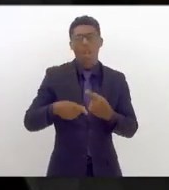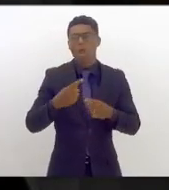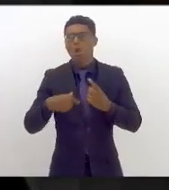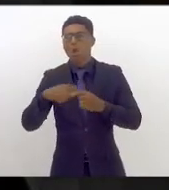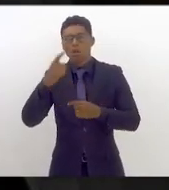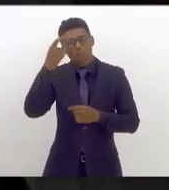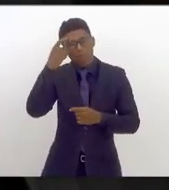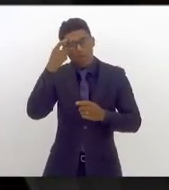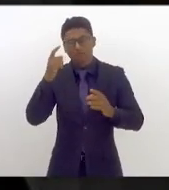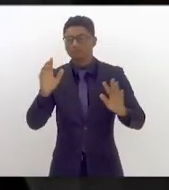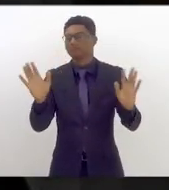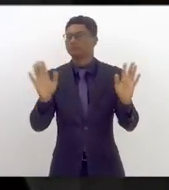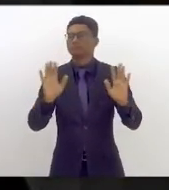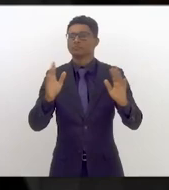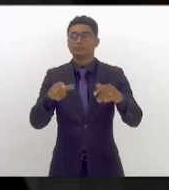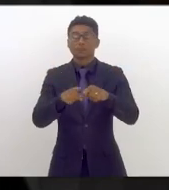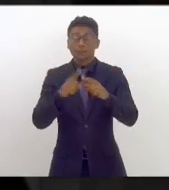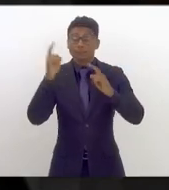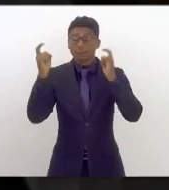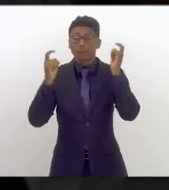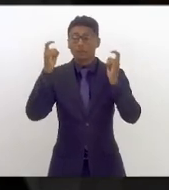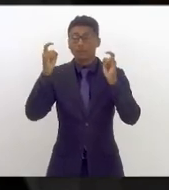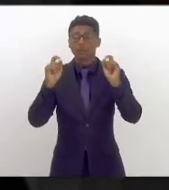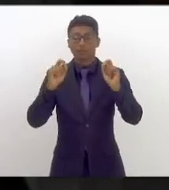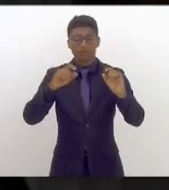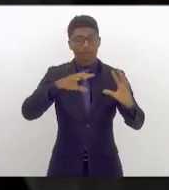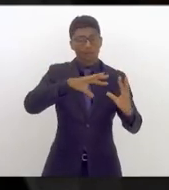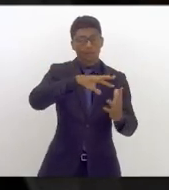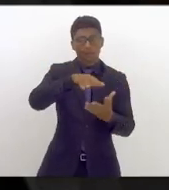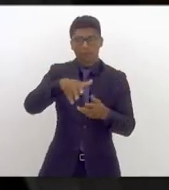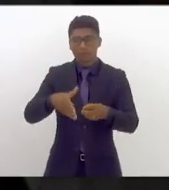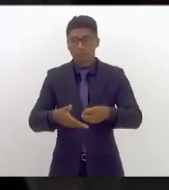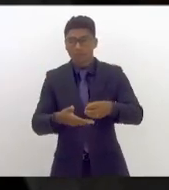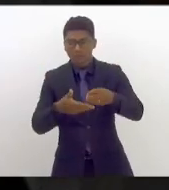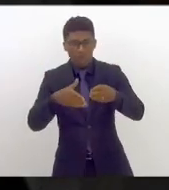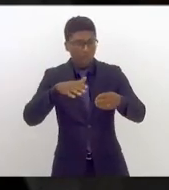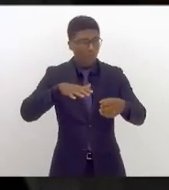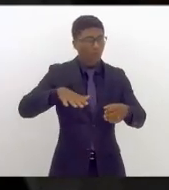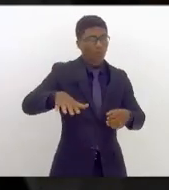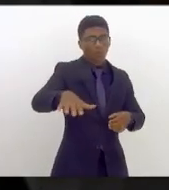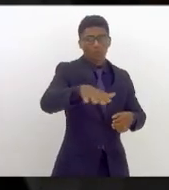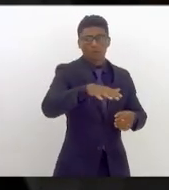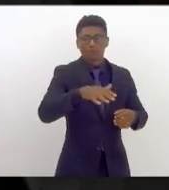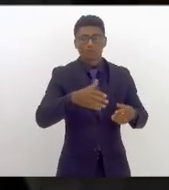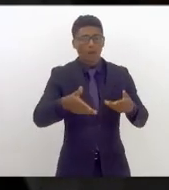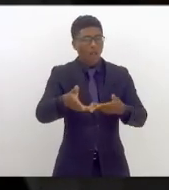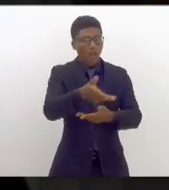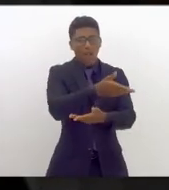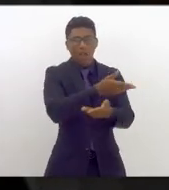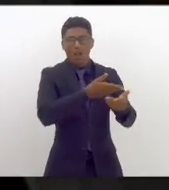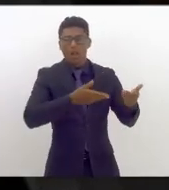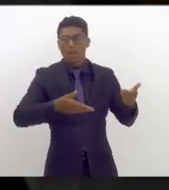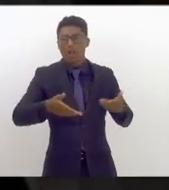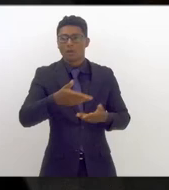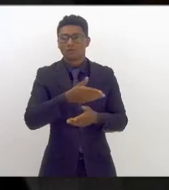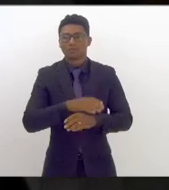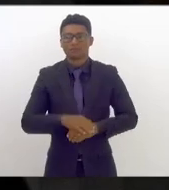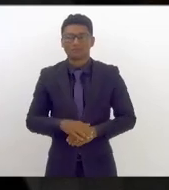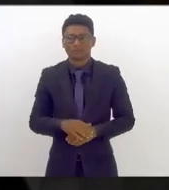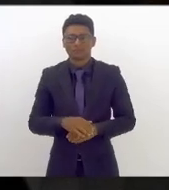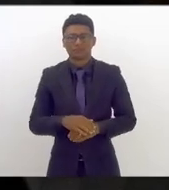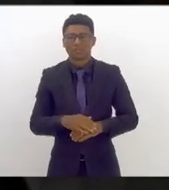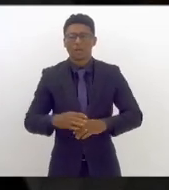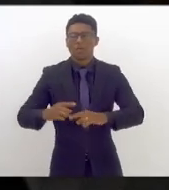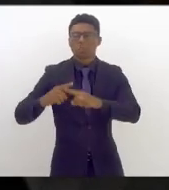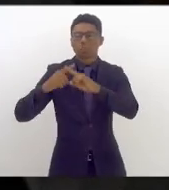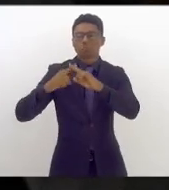é a preocupação com a sustentabilidade, enfim. Então, o cooperativismo e associativismo, em detrimento da competição,